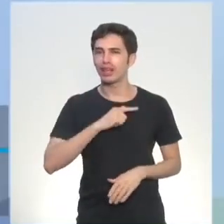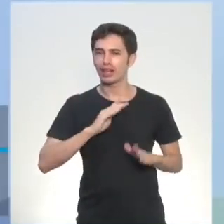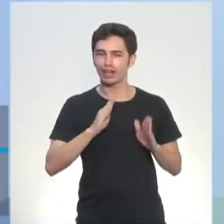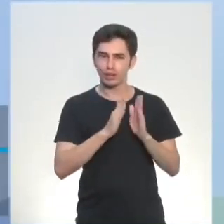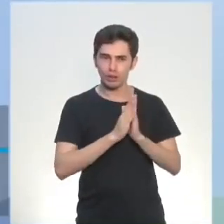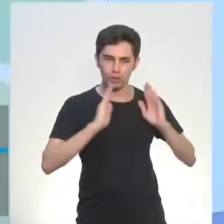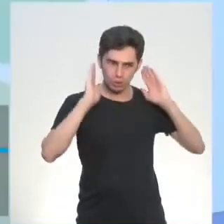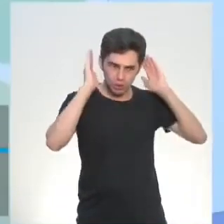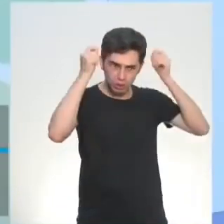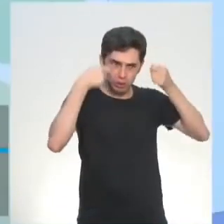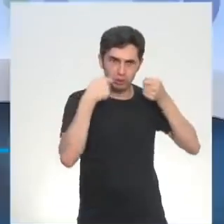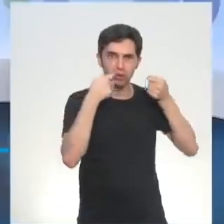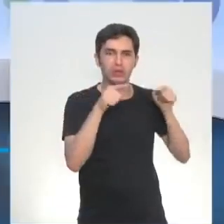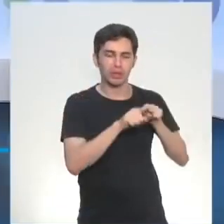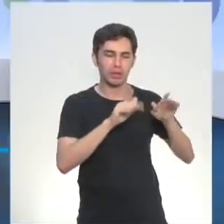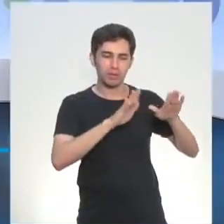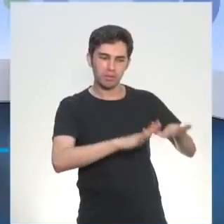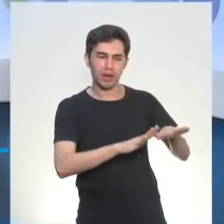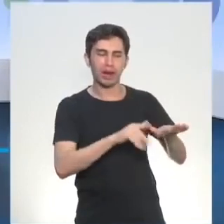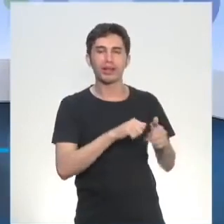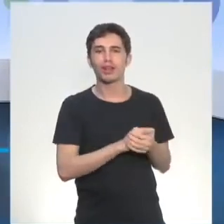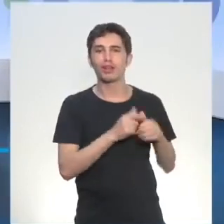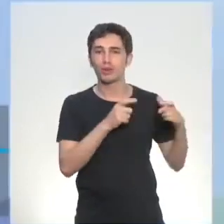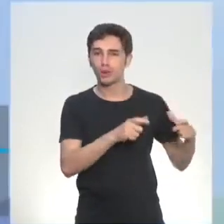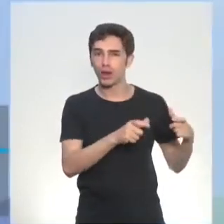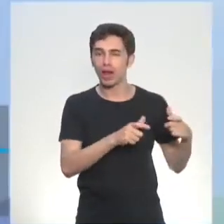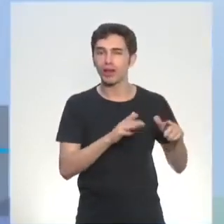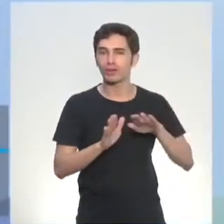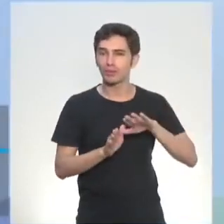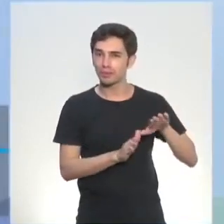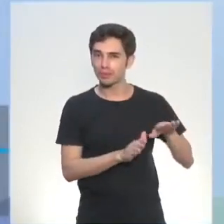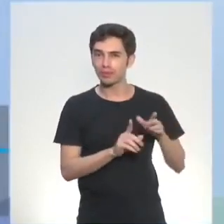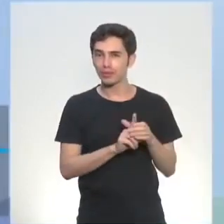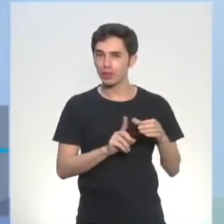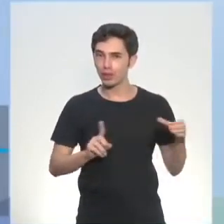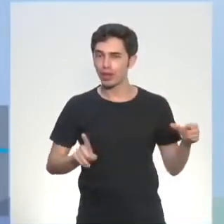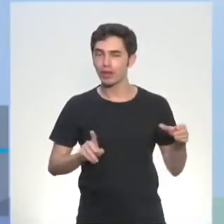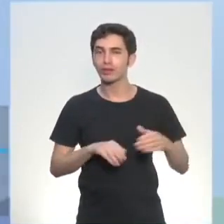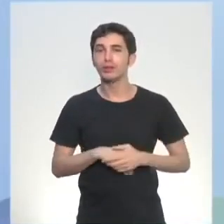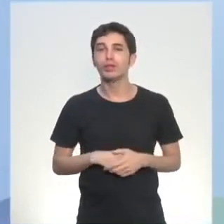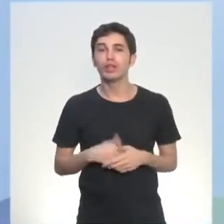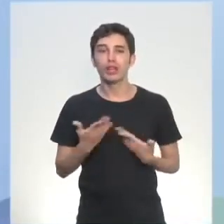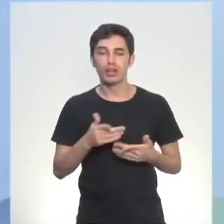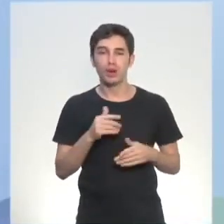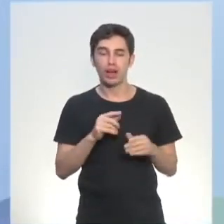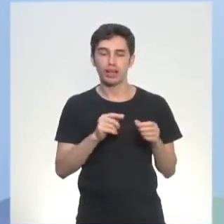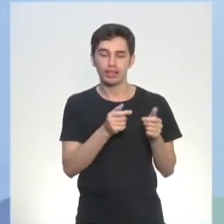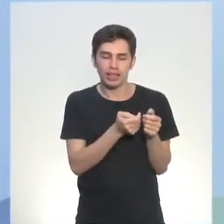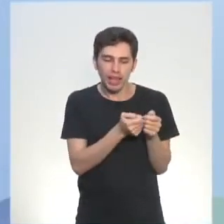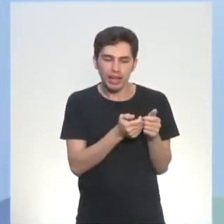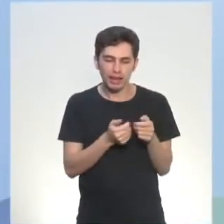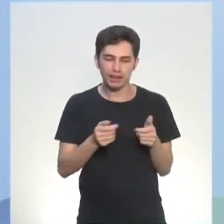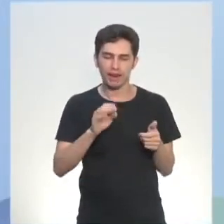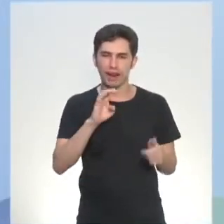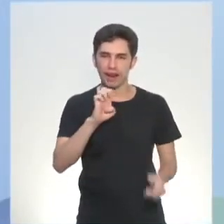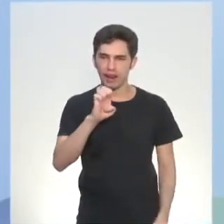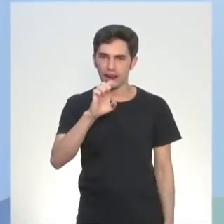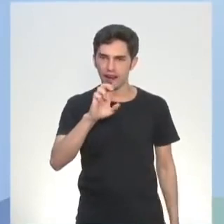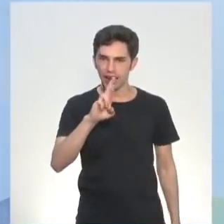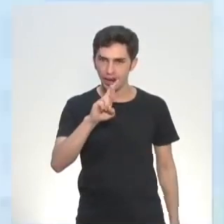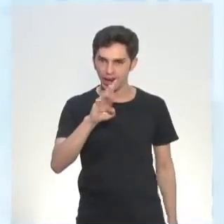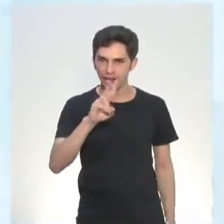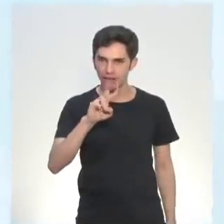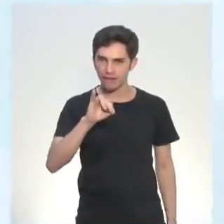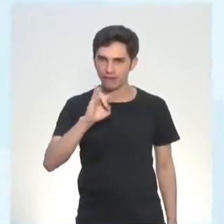um pouquinho sobre com as ervilhas, exato. A gente vai falar bastante sobre isso. Então, gente, olha só, para a gente não perder mais tempo, olha só, gente. Então,